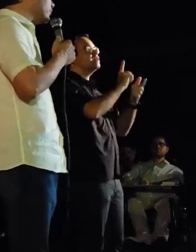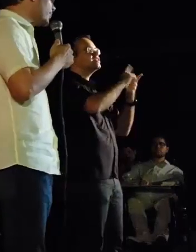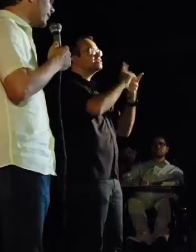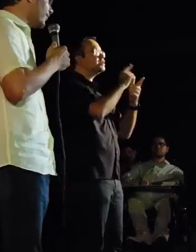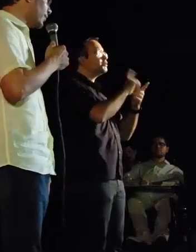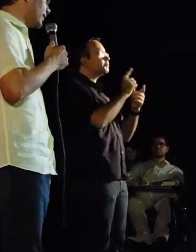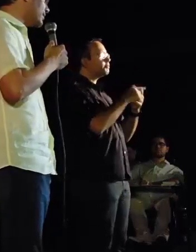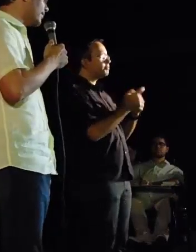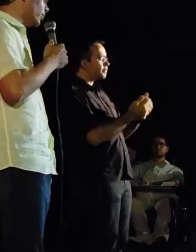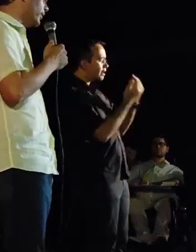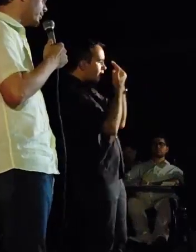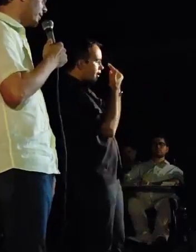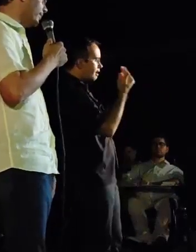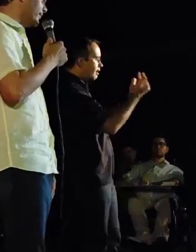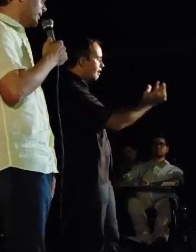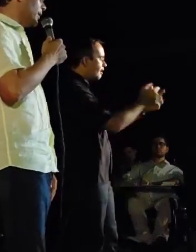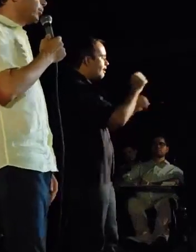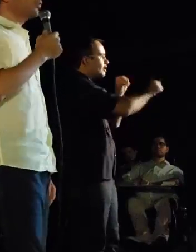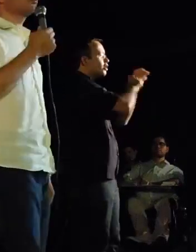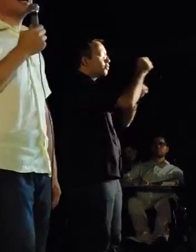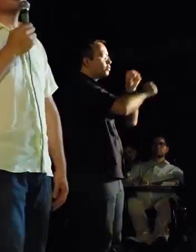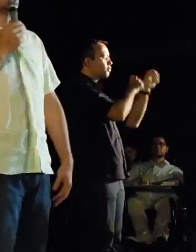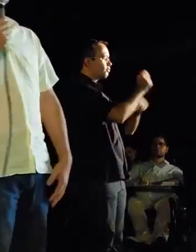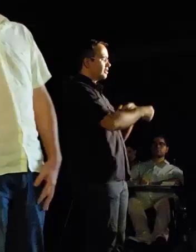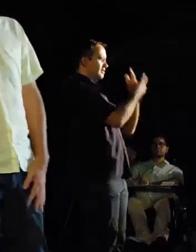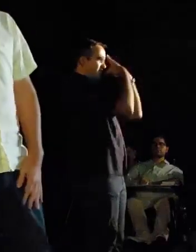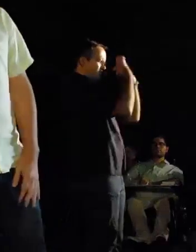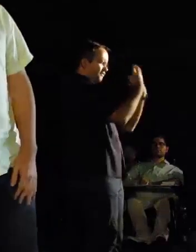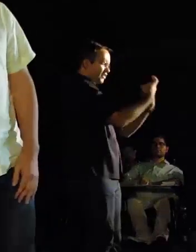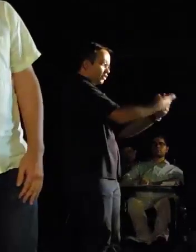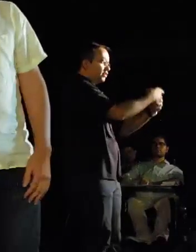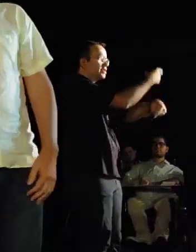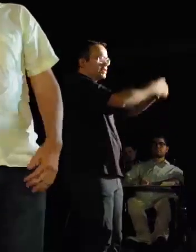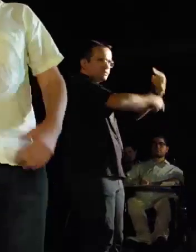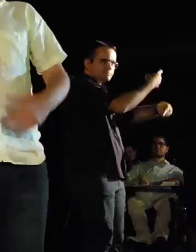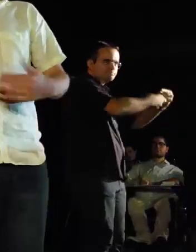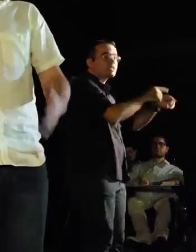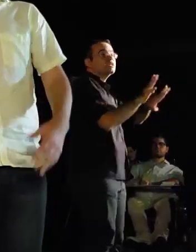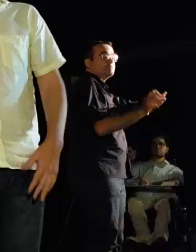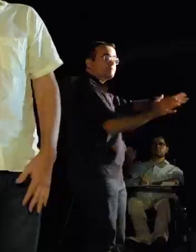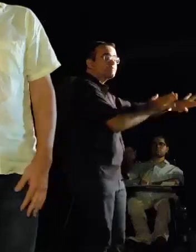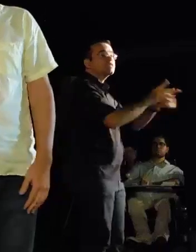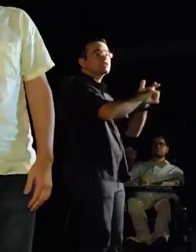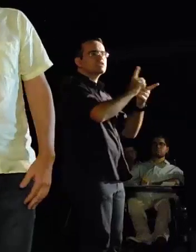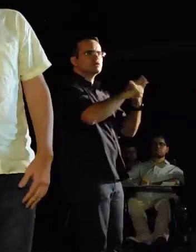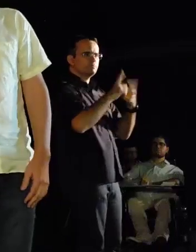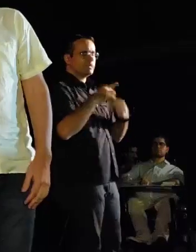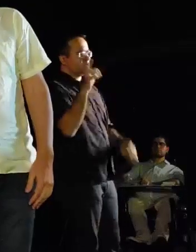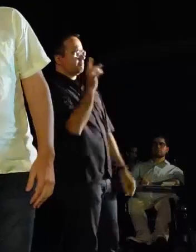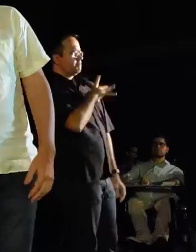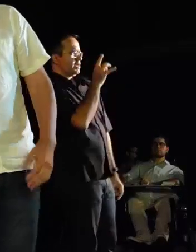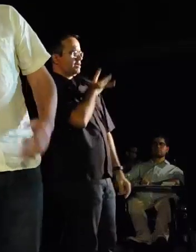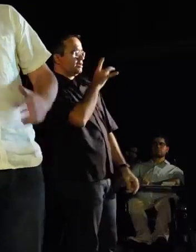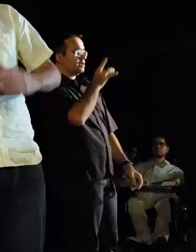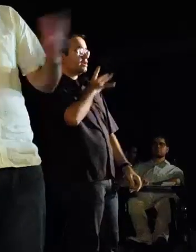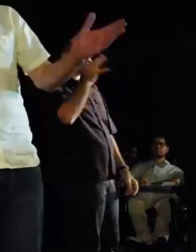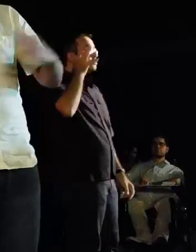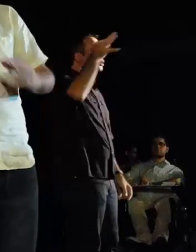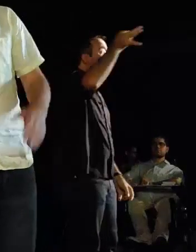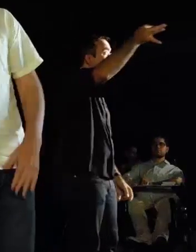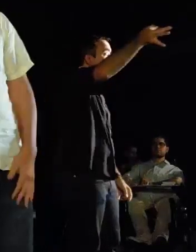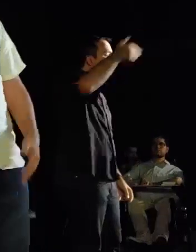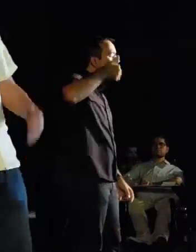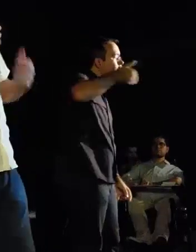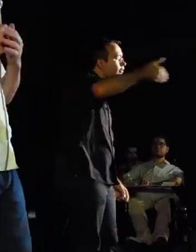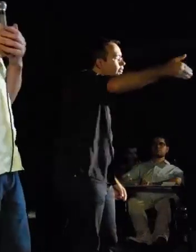certo fascínio pela violência política. Por outro lado, um medo gigantesco do porvir. Entre